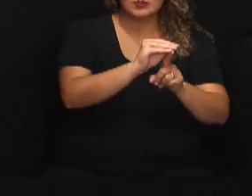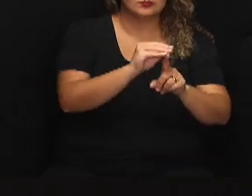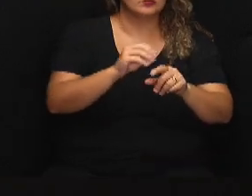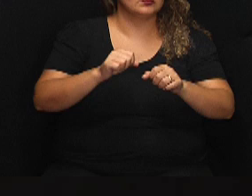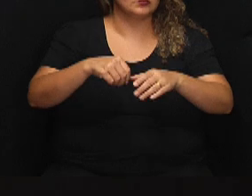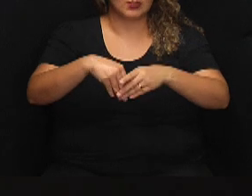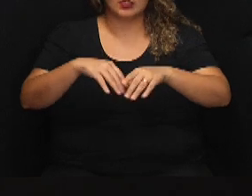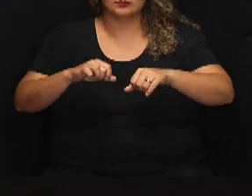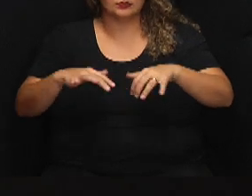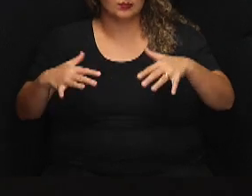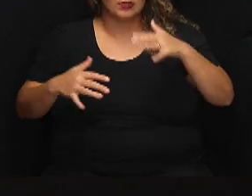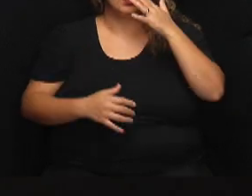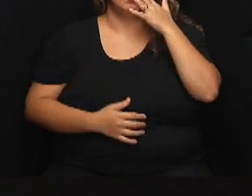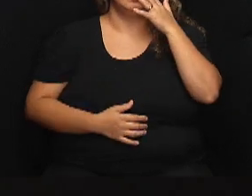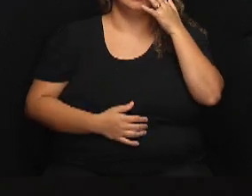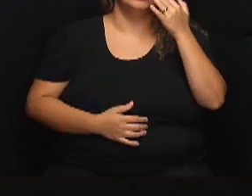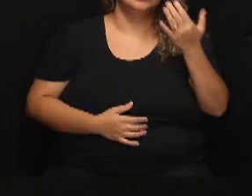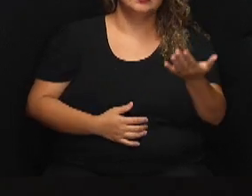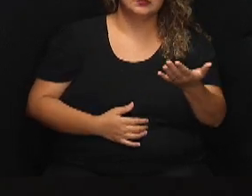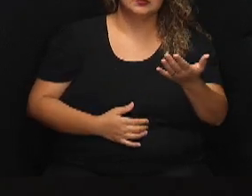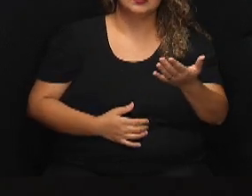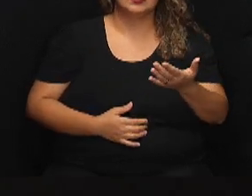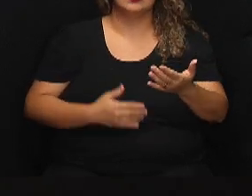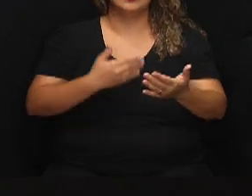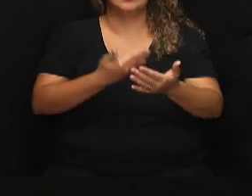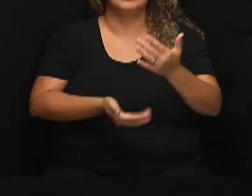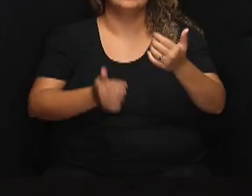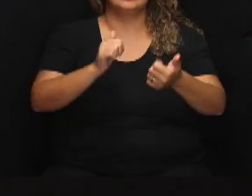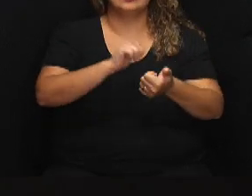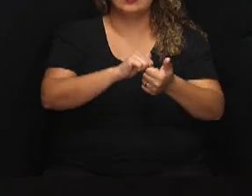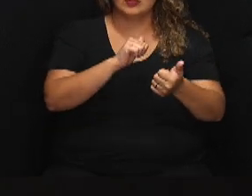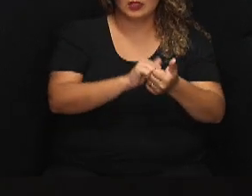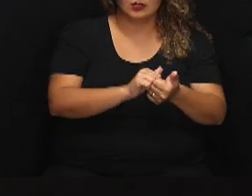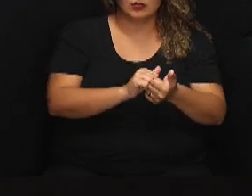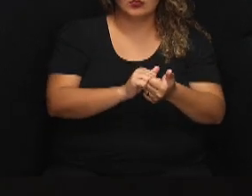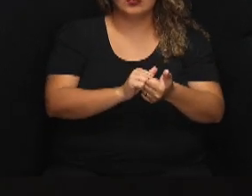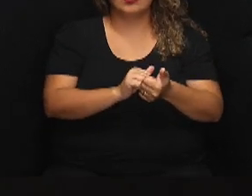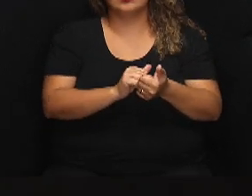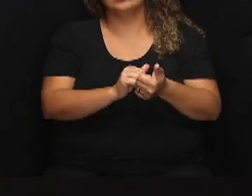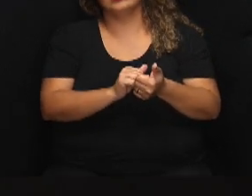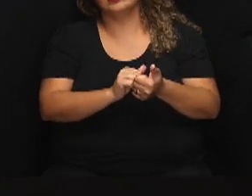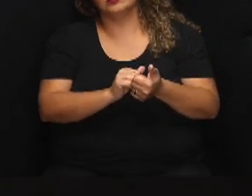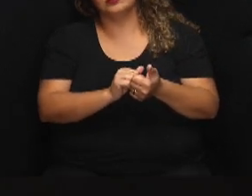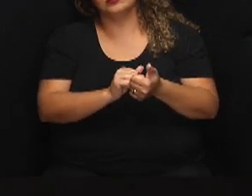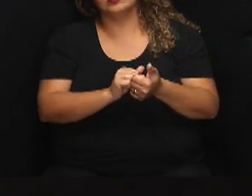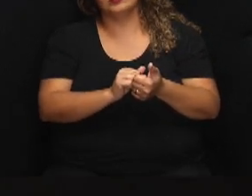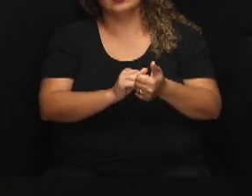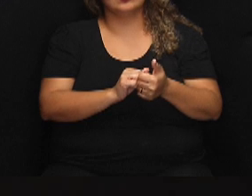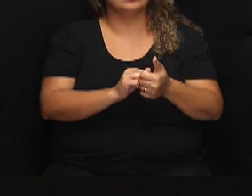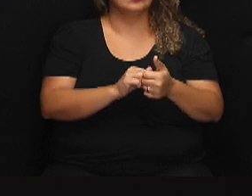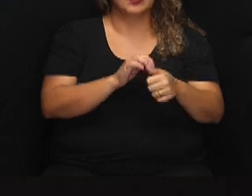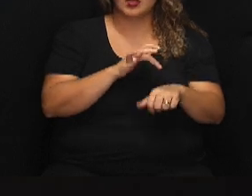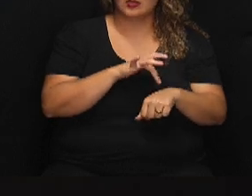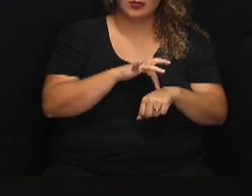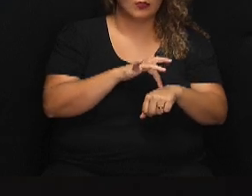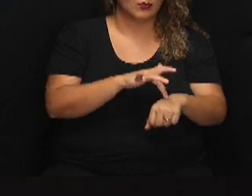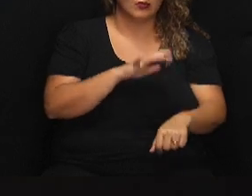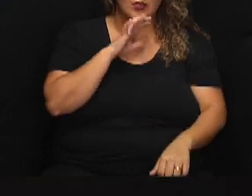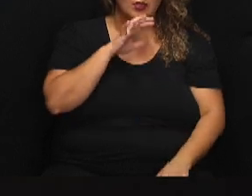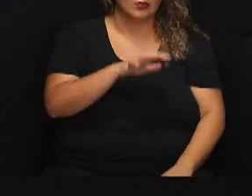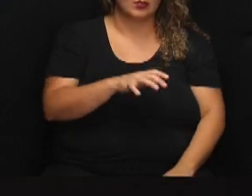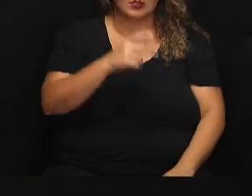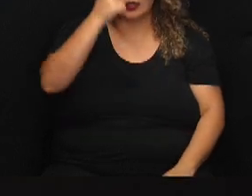plenário, a desqualificação, né, em níveis absurdos, a gente vê a